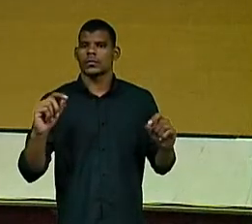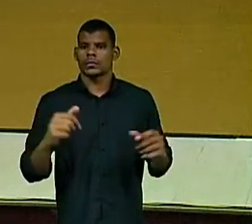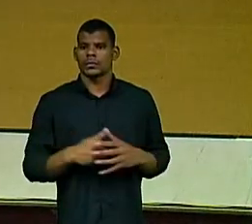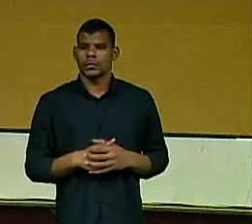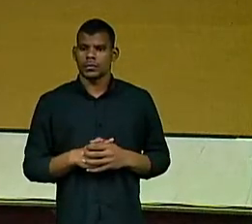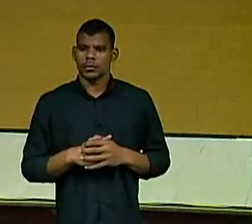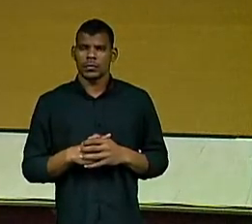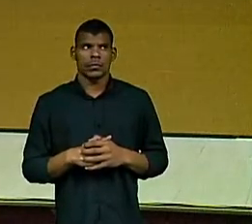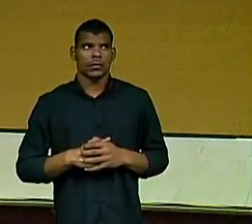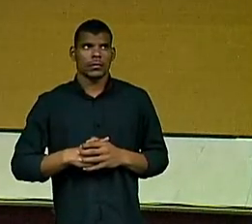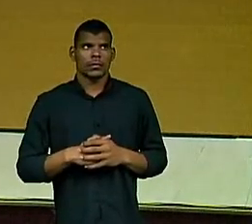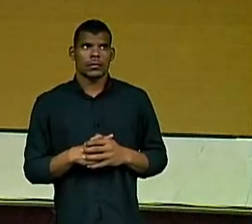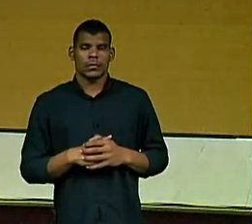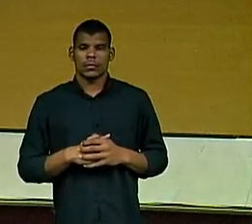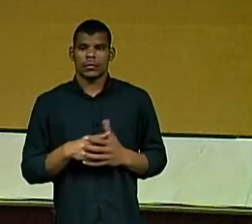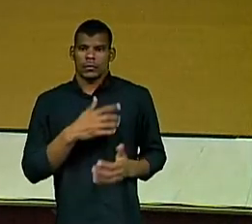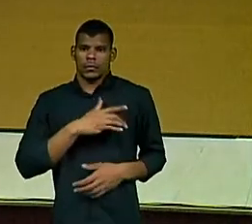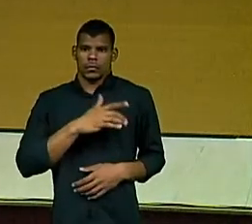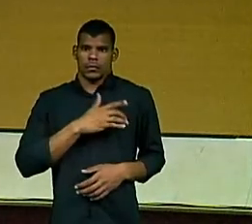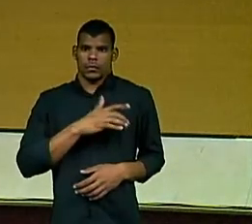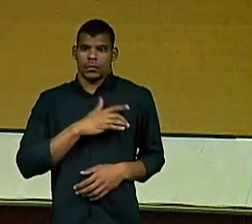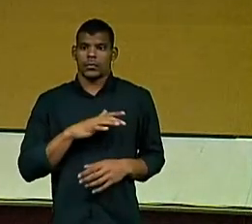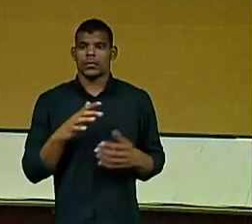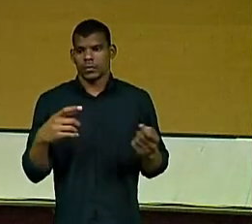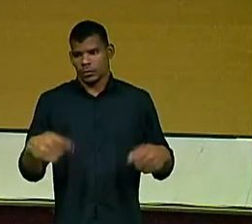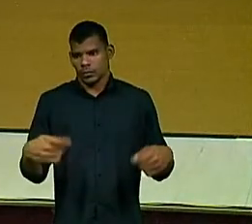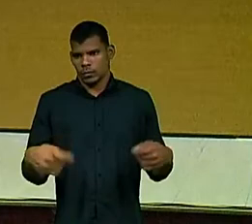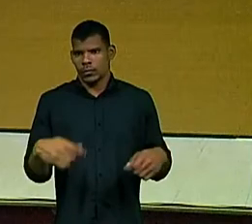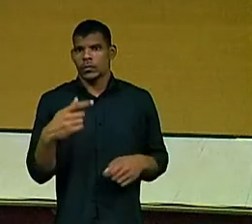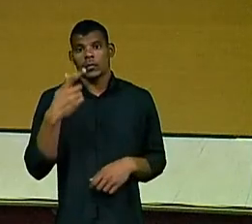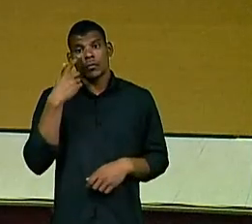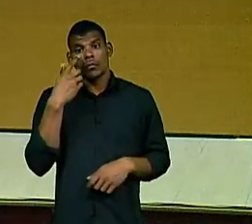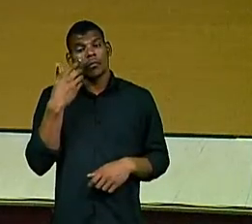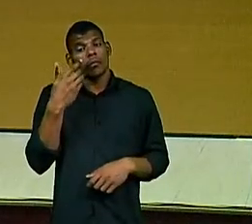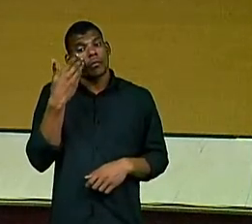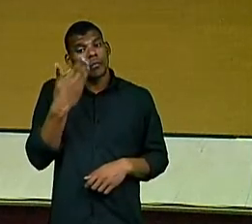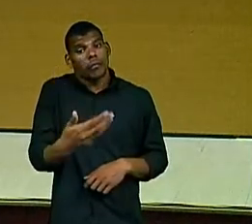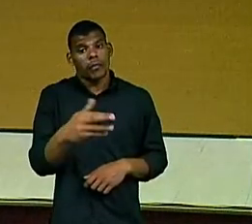não mas tem que ter pena dos bichinhos você vê um rato